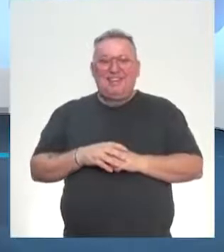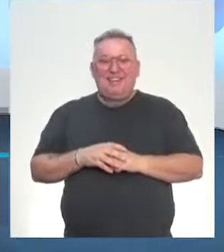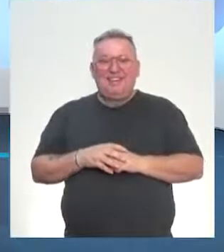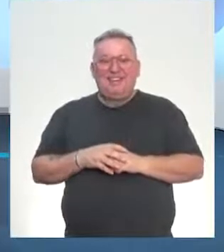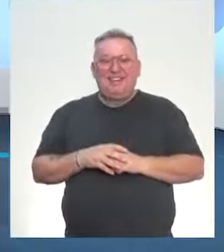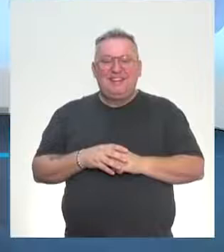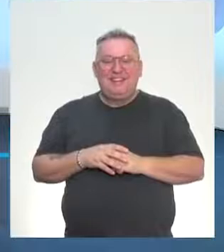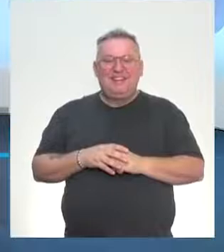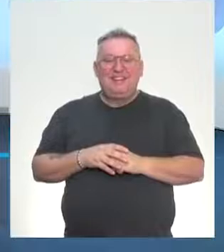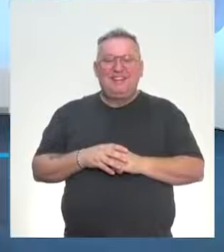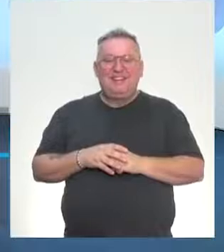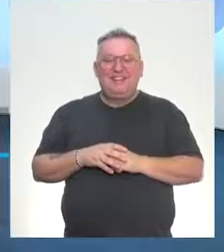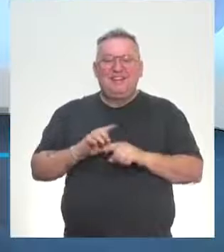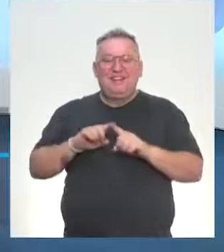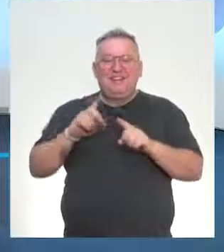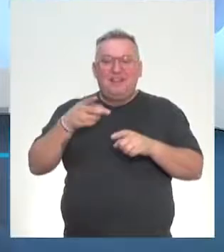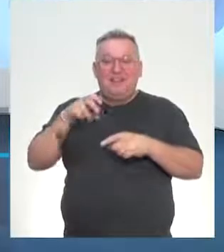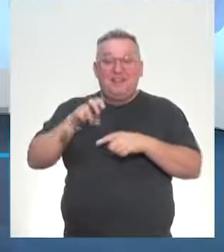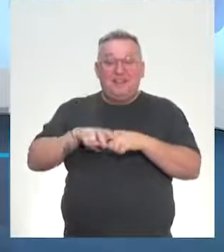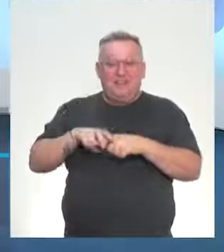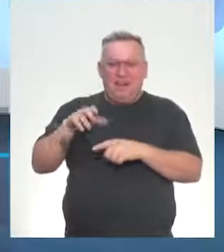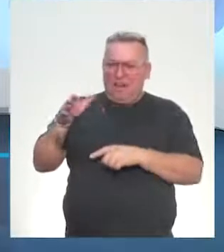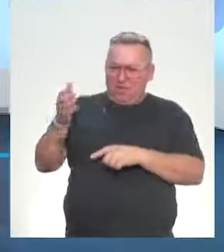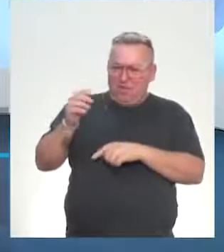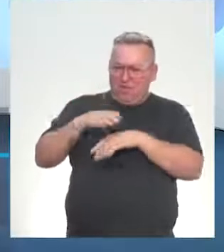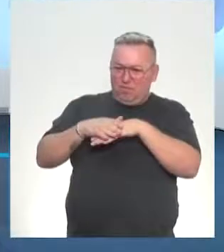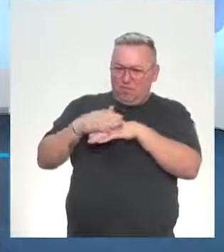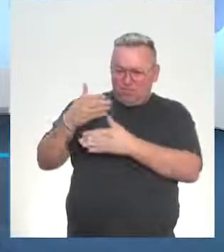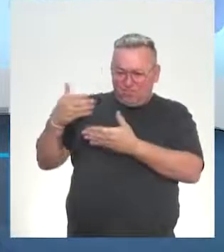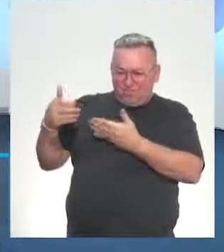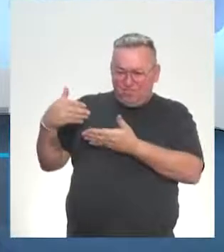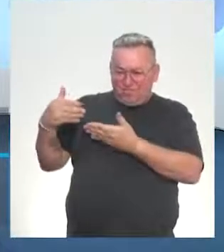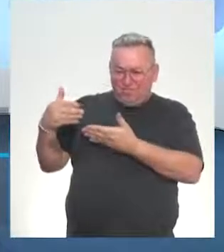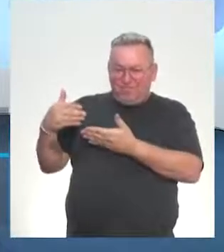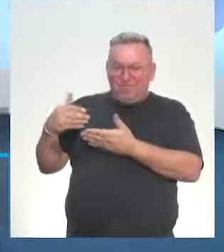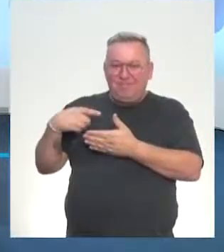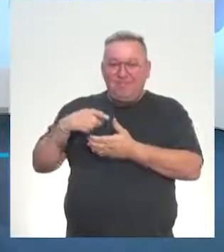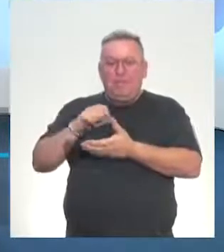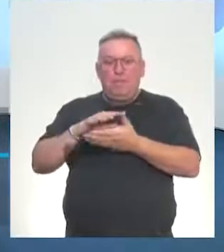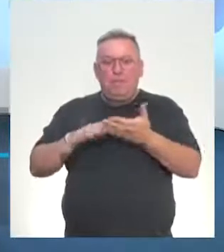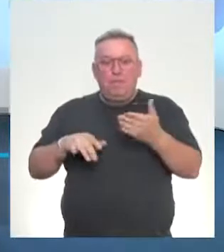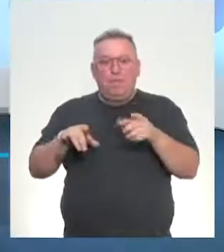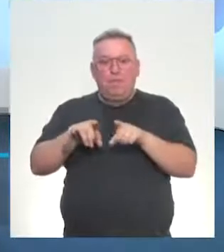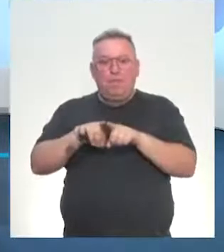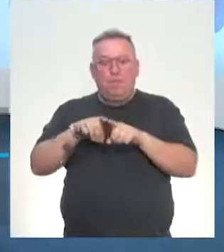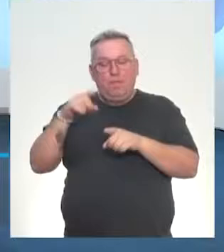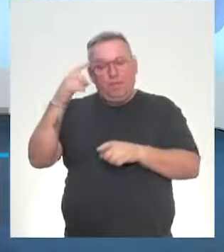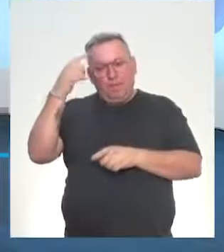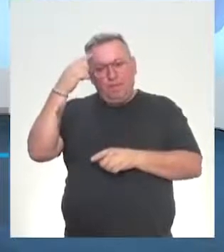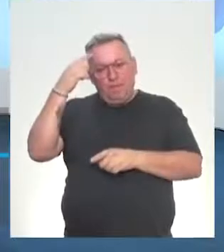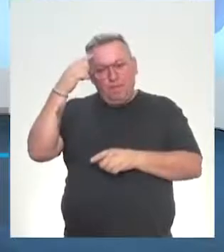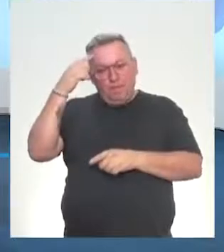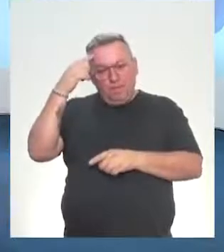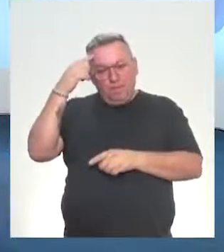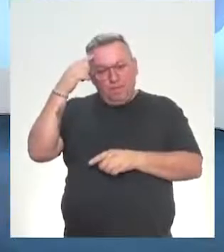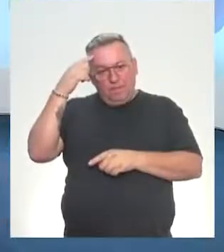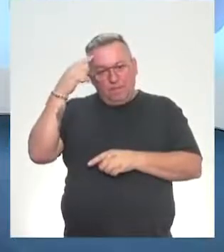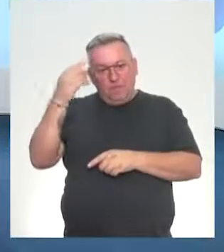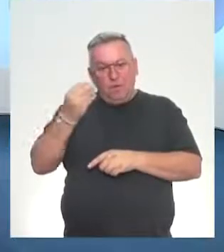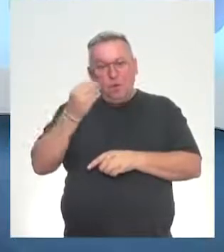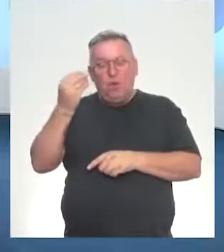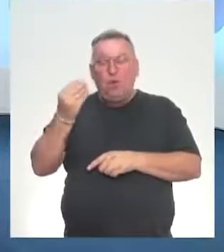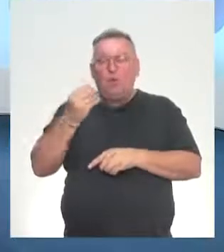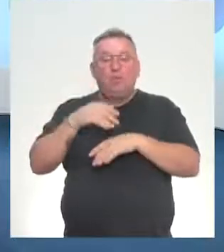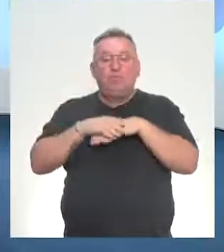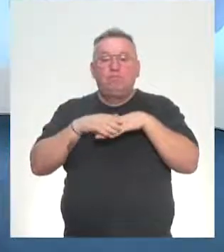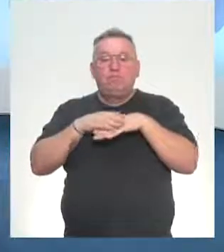né, pressionada. Senta aqui, vamos conversar. E aí tem uma atividade sobre essa, para você pensar. Como seria o